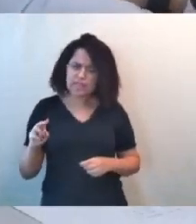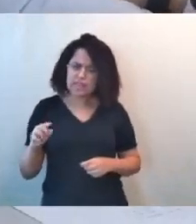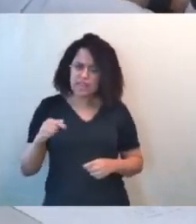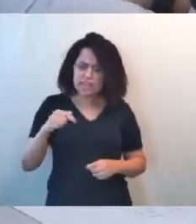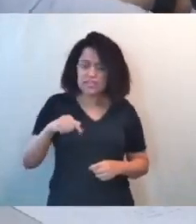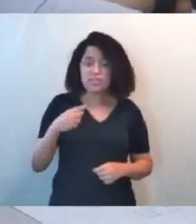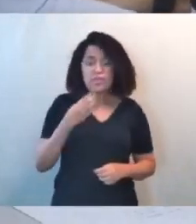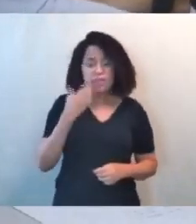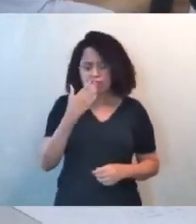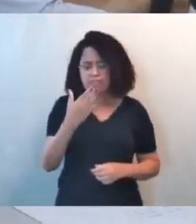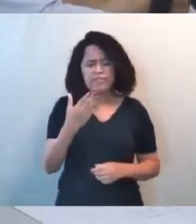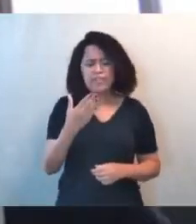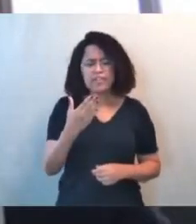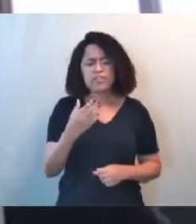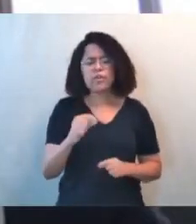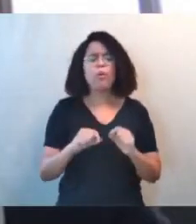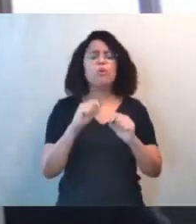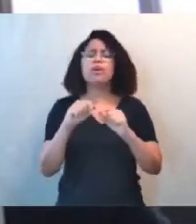O que nós vamos fazer?